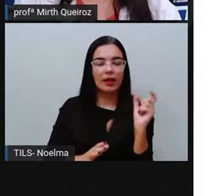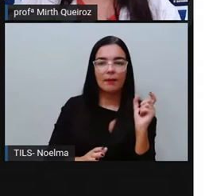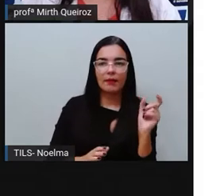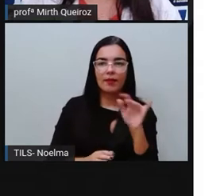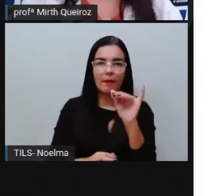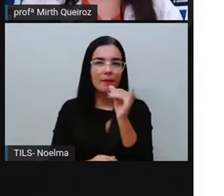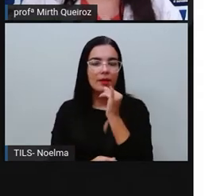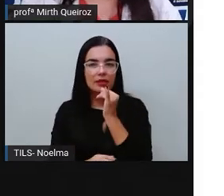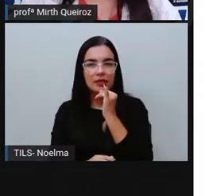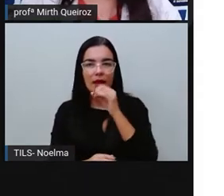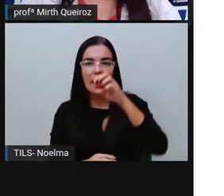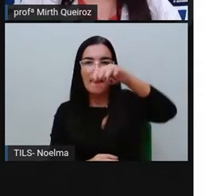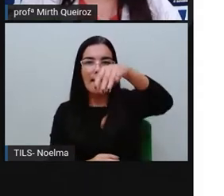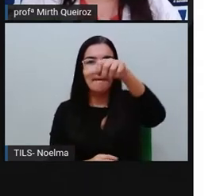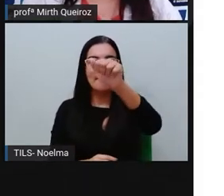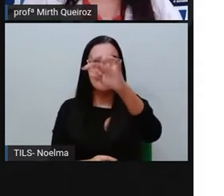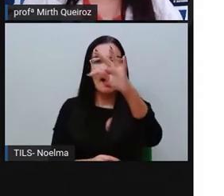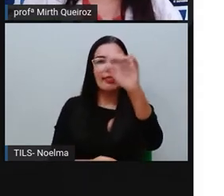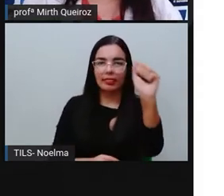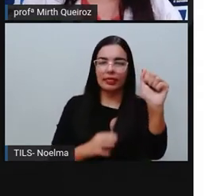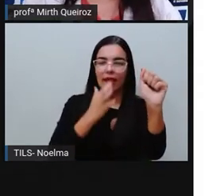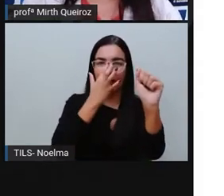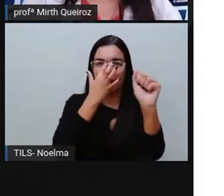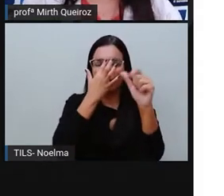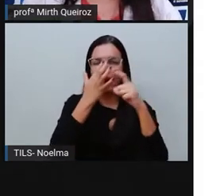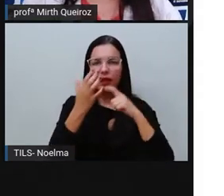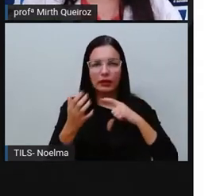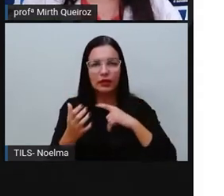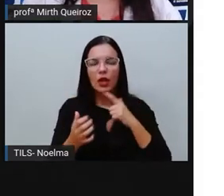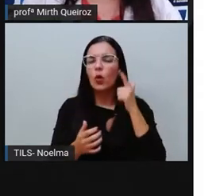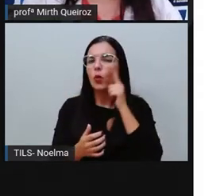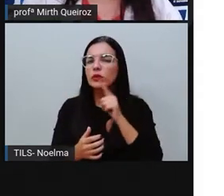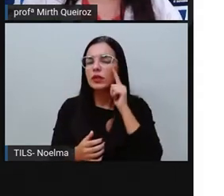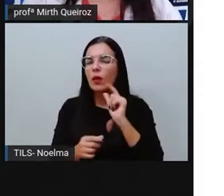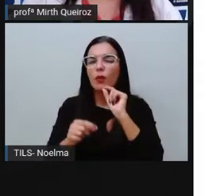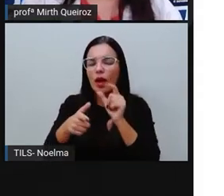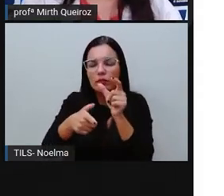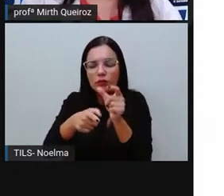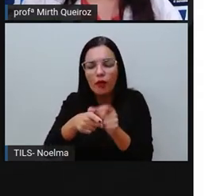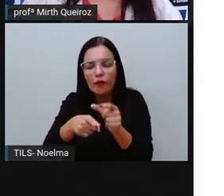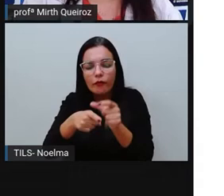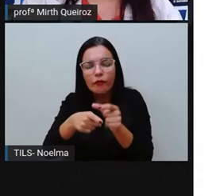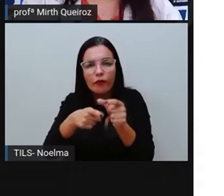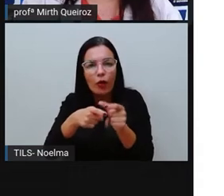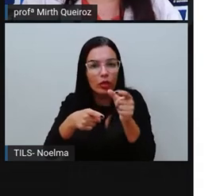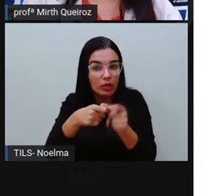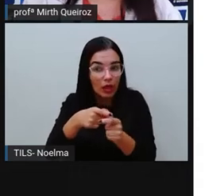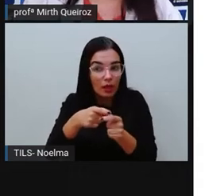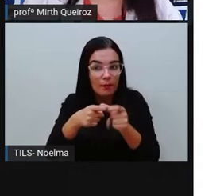a palavra mata. Mata, nós conseguimos identificar aí o som do